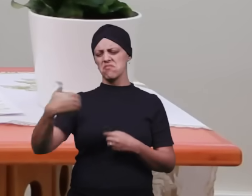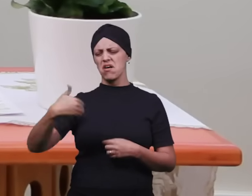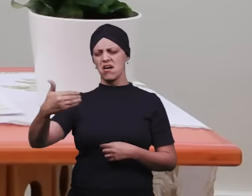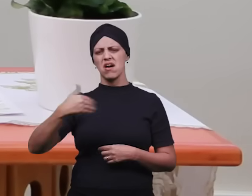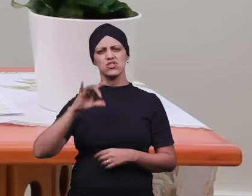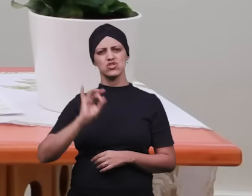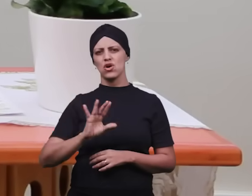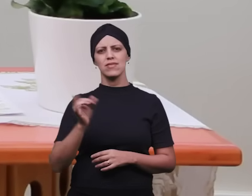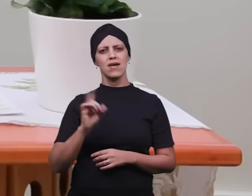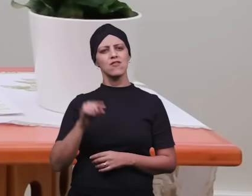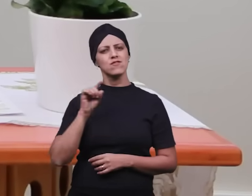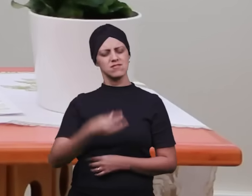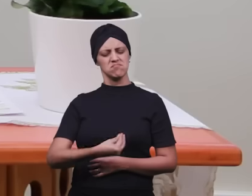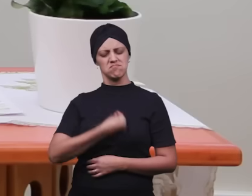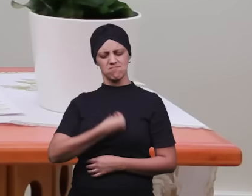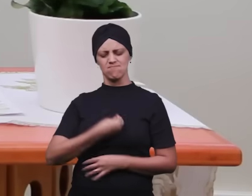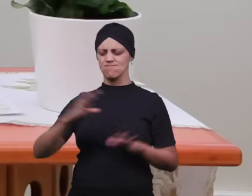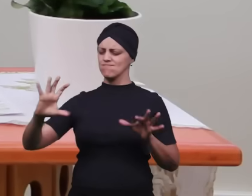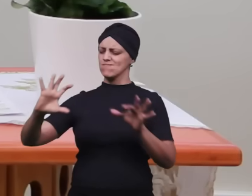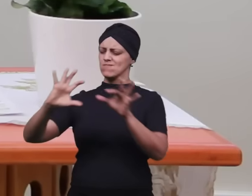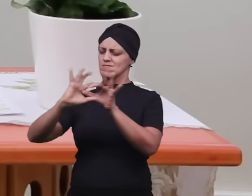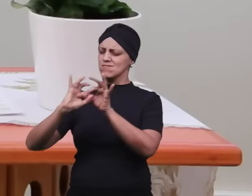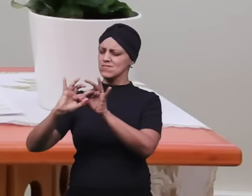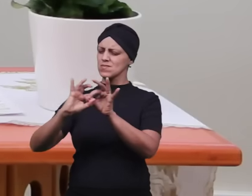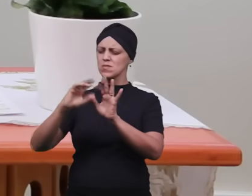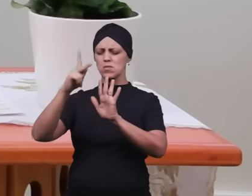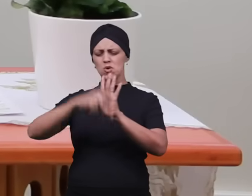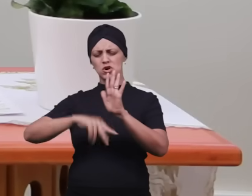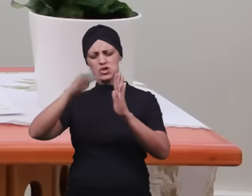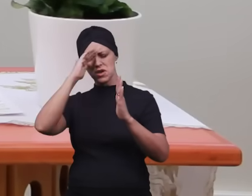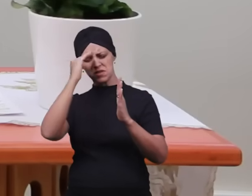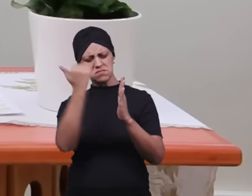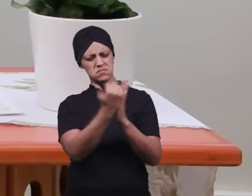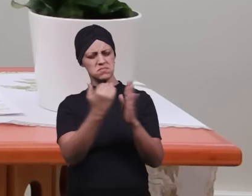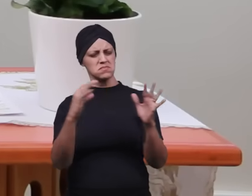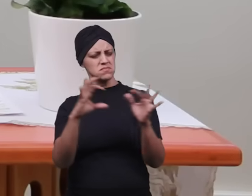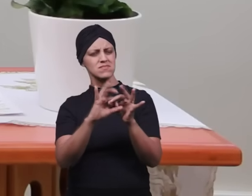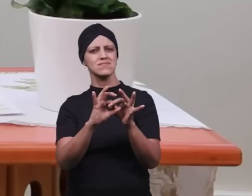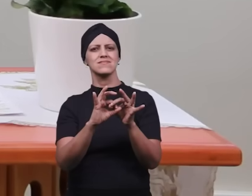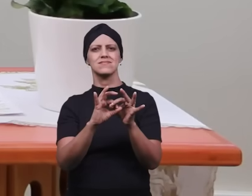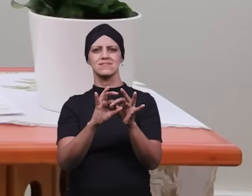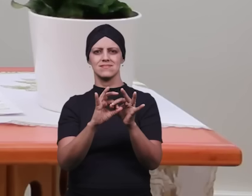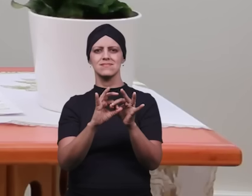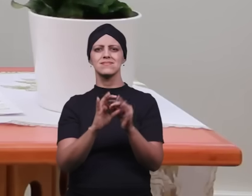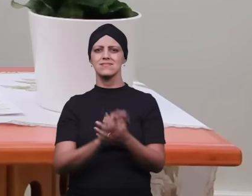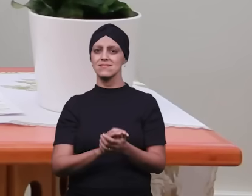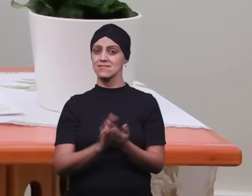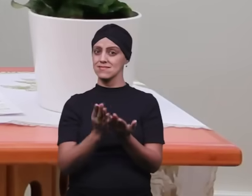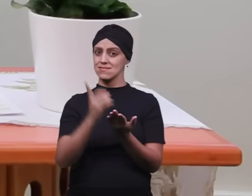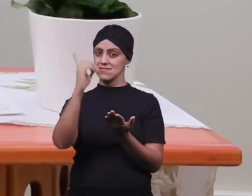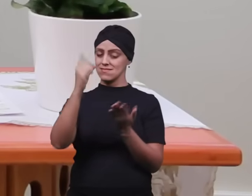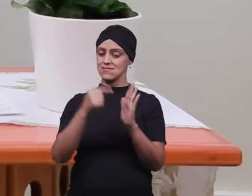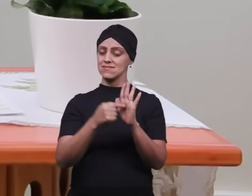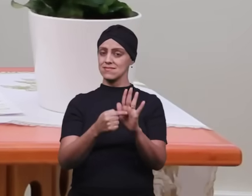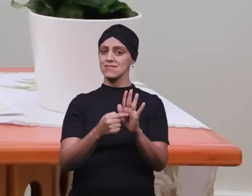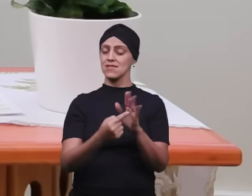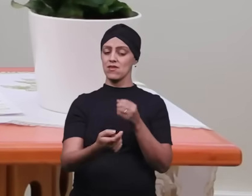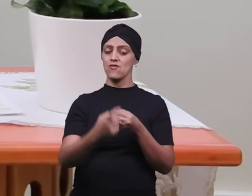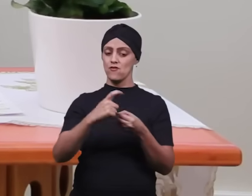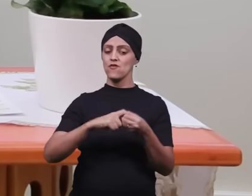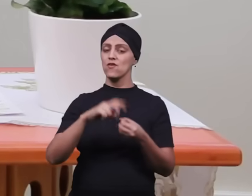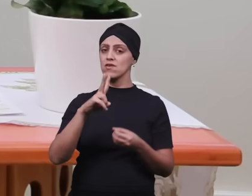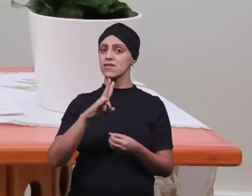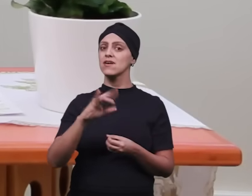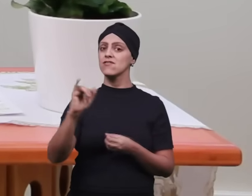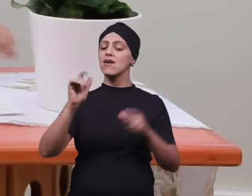não é só um visitante, mas você ter comunhão com o projeto do Senhor. E a palavra ainda afirma muito mais, tornarão a vir